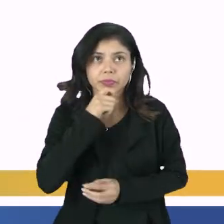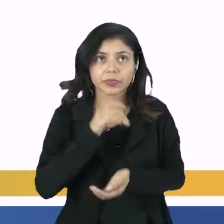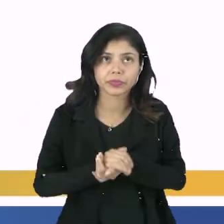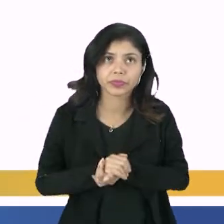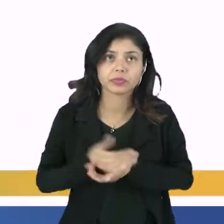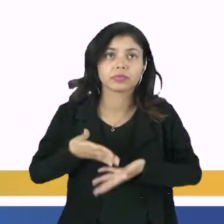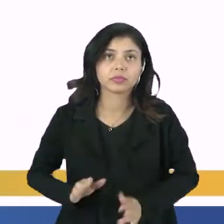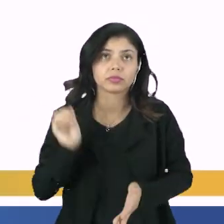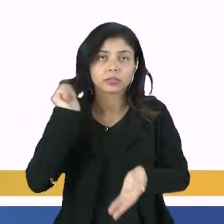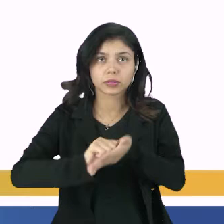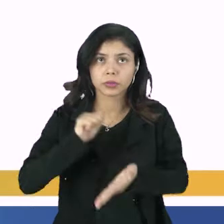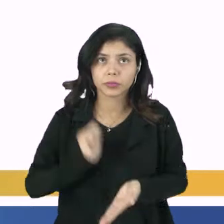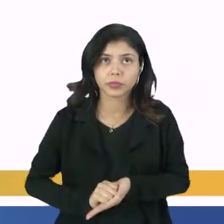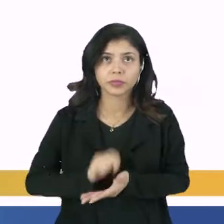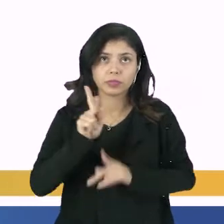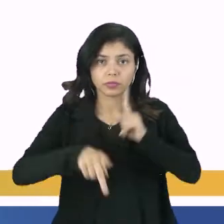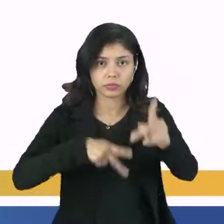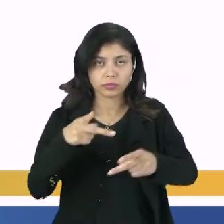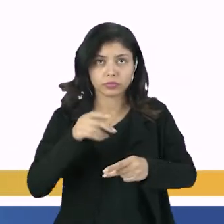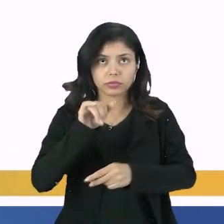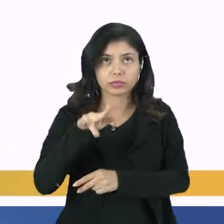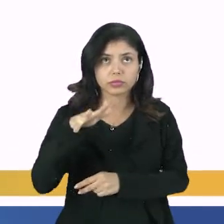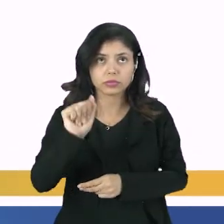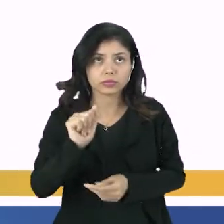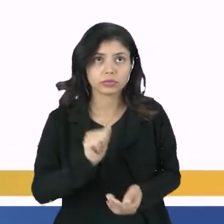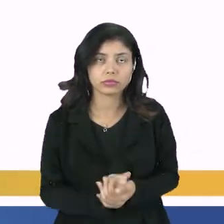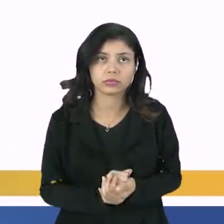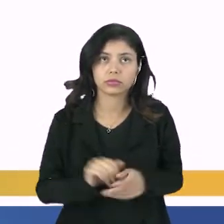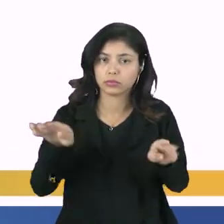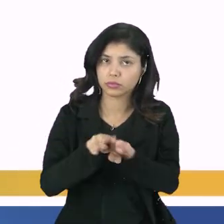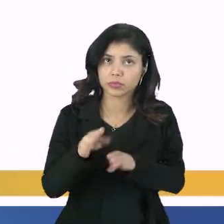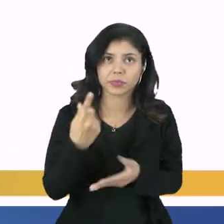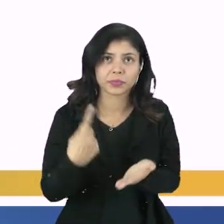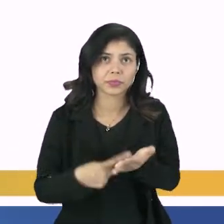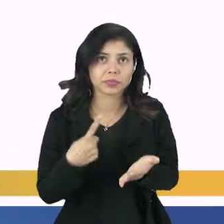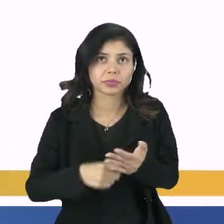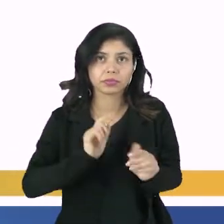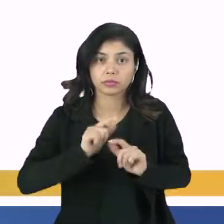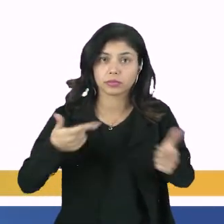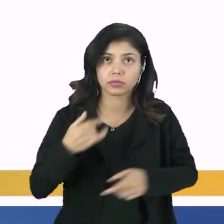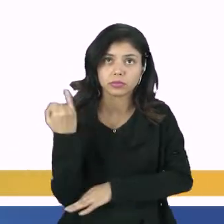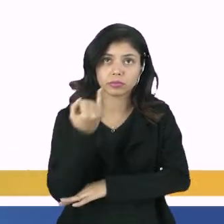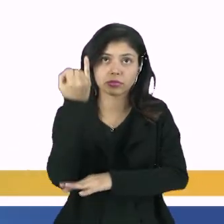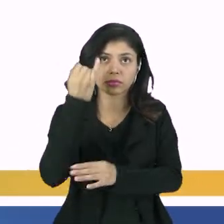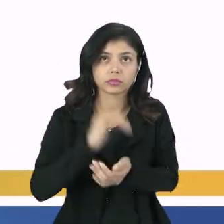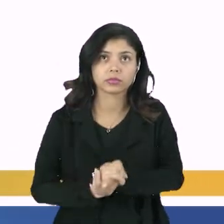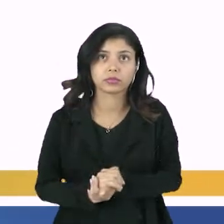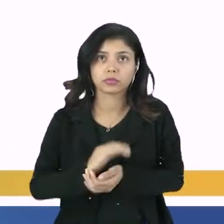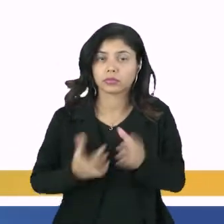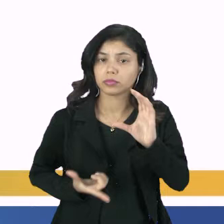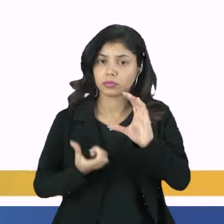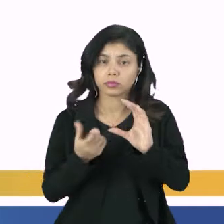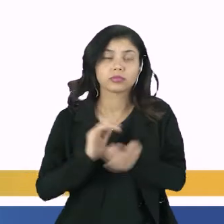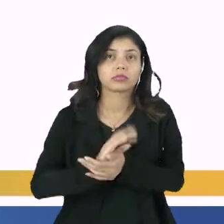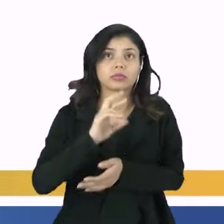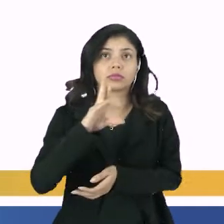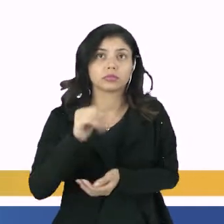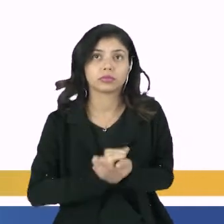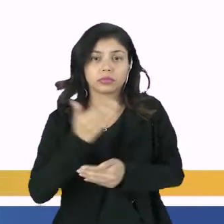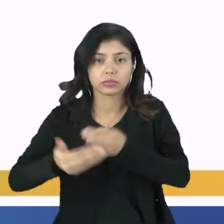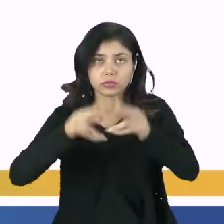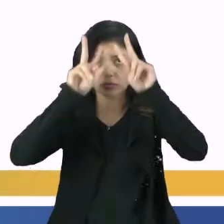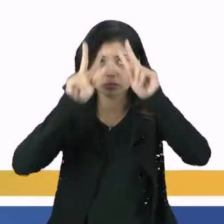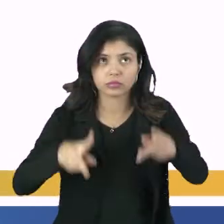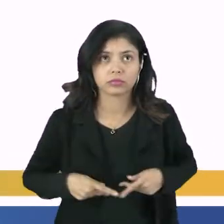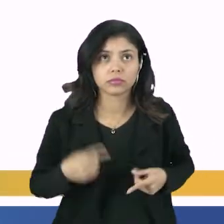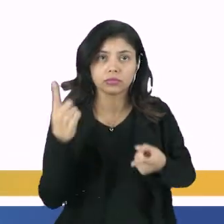e nascimento da escrita pelos povos sumérios. Também é considerado um dos mais importantes capítulos da evolução humana,